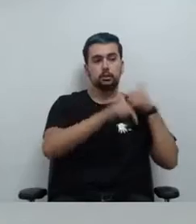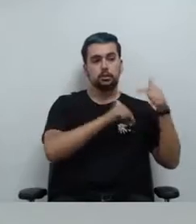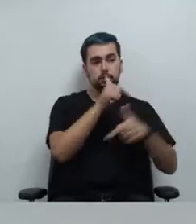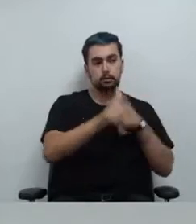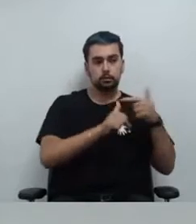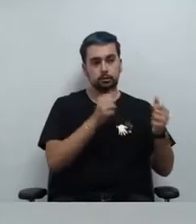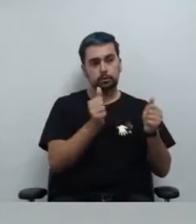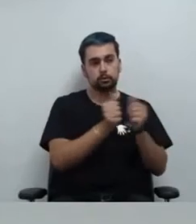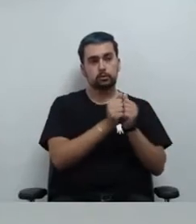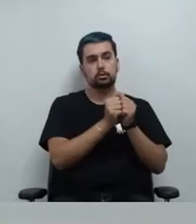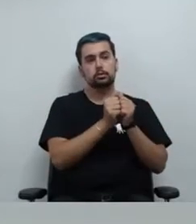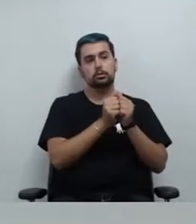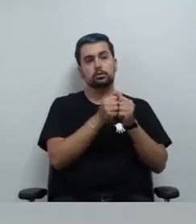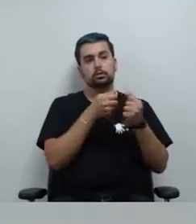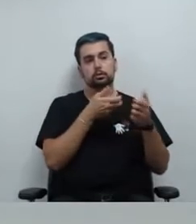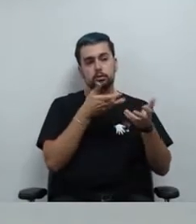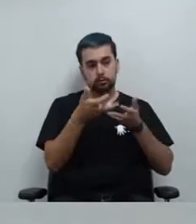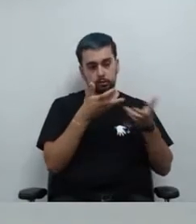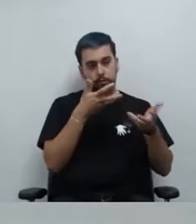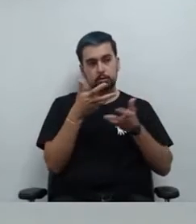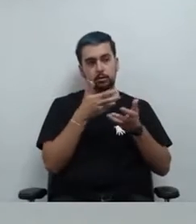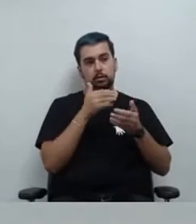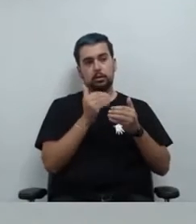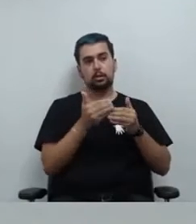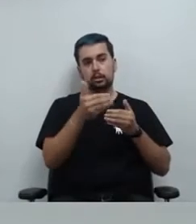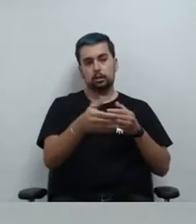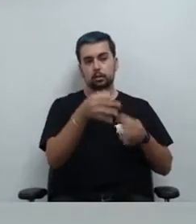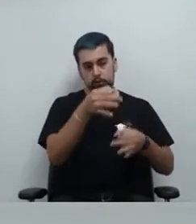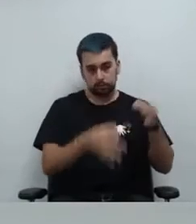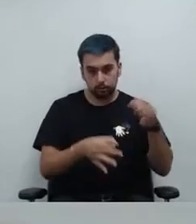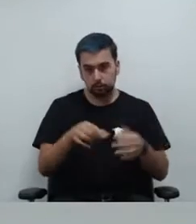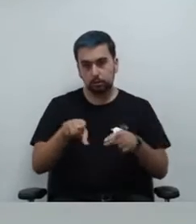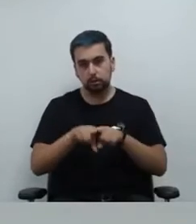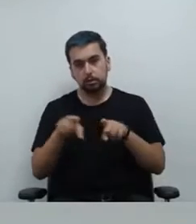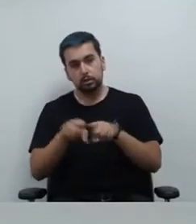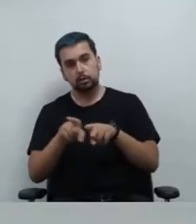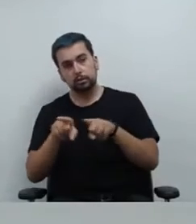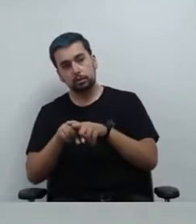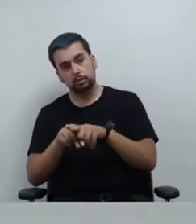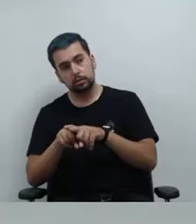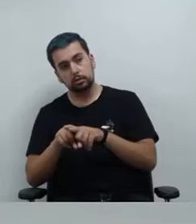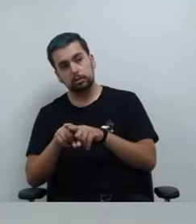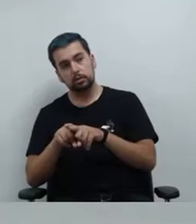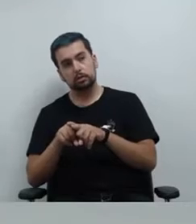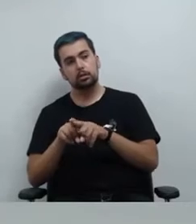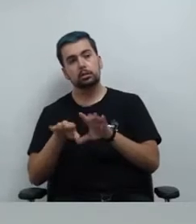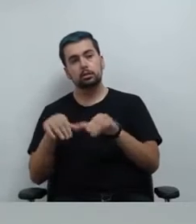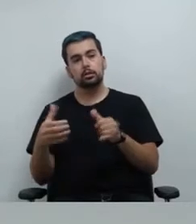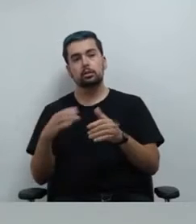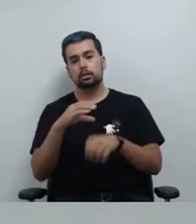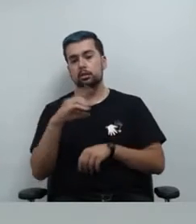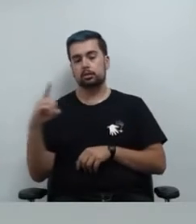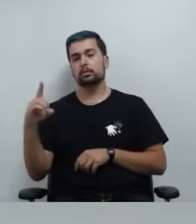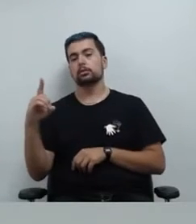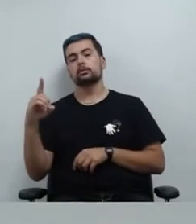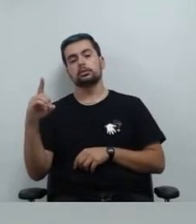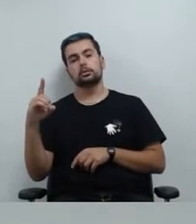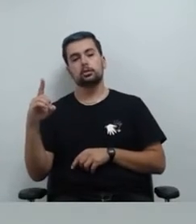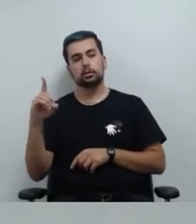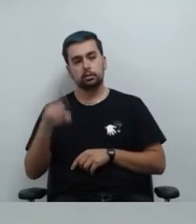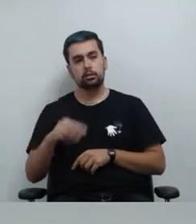a construção de fluxos extrajudiciais, modelos de atuação, é que essa coordenação é